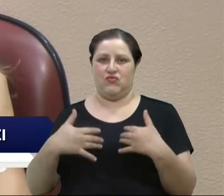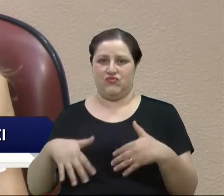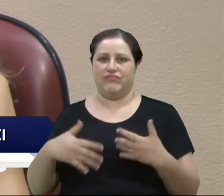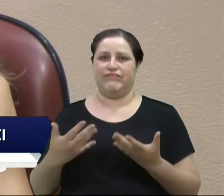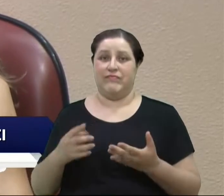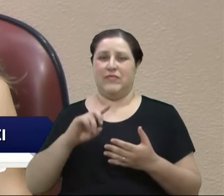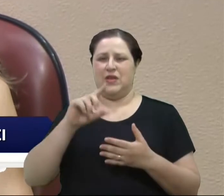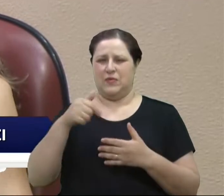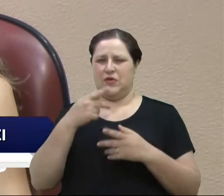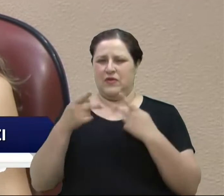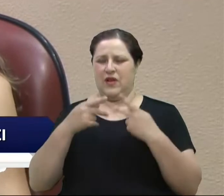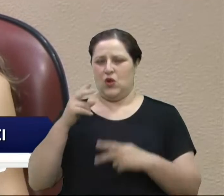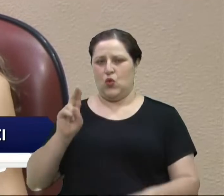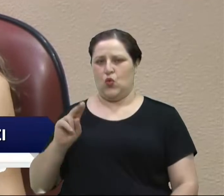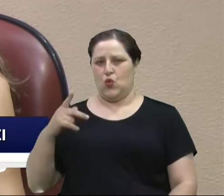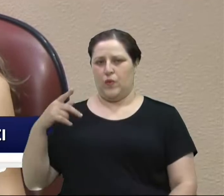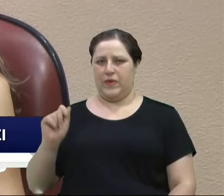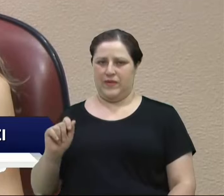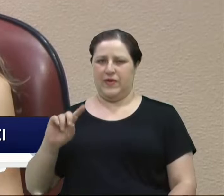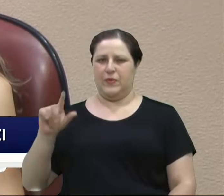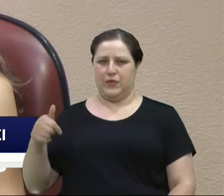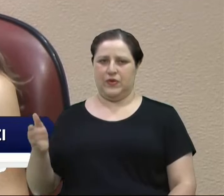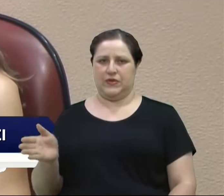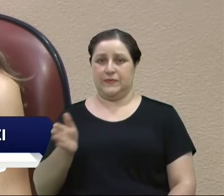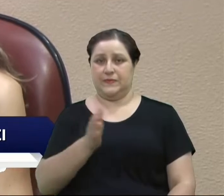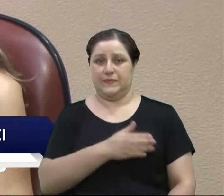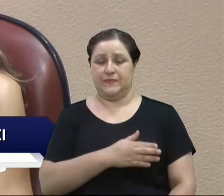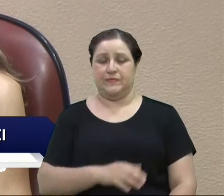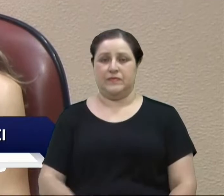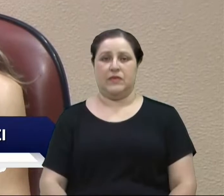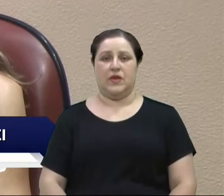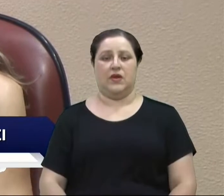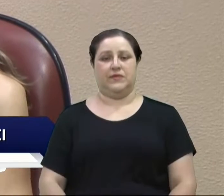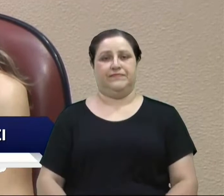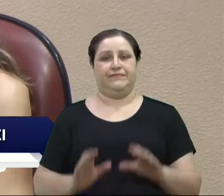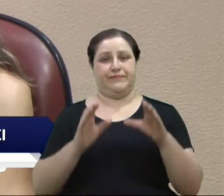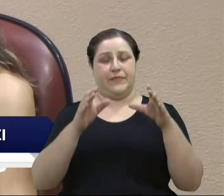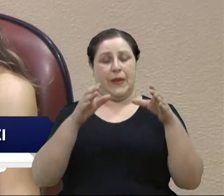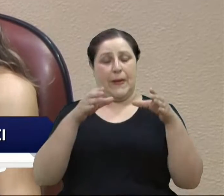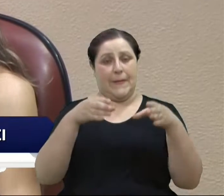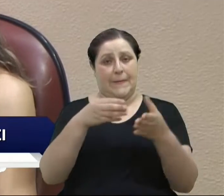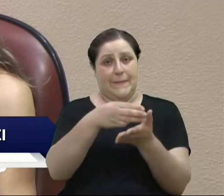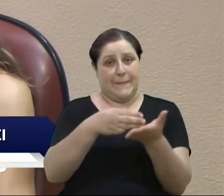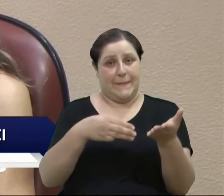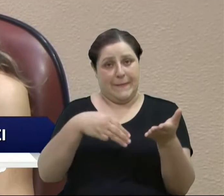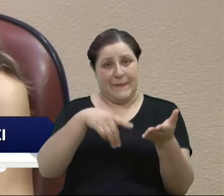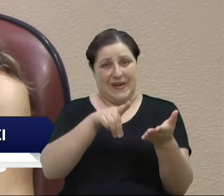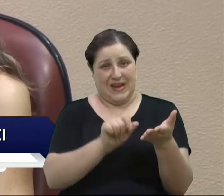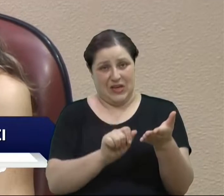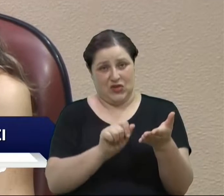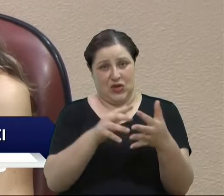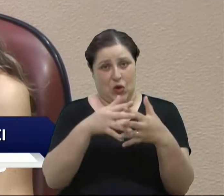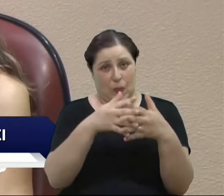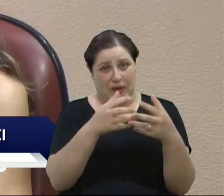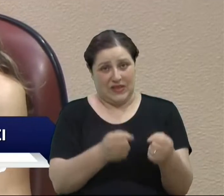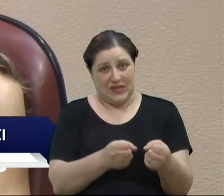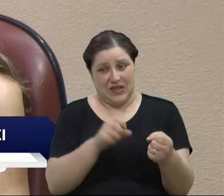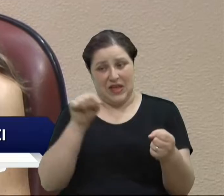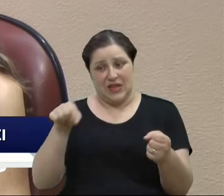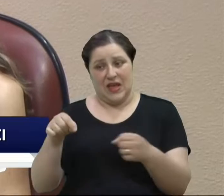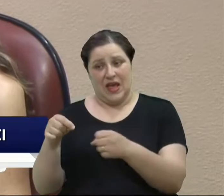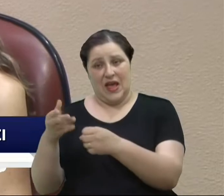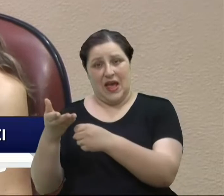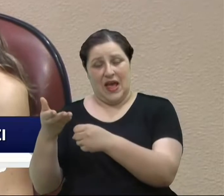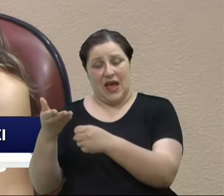falo das UPAs também. Mas a gente tem hoje, e esse é um dado que foi finalizado dia 31 de